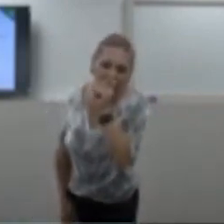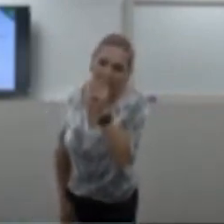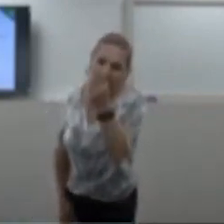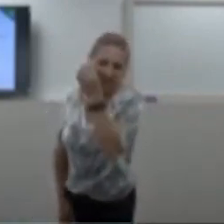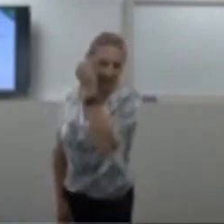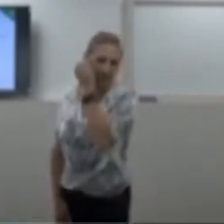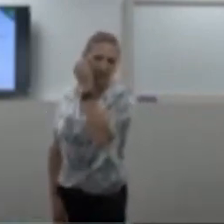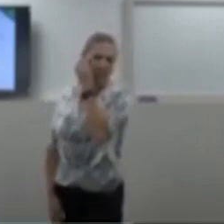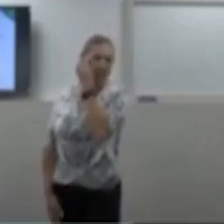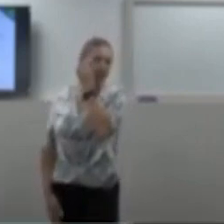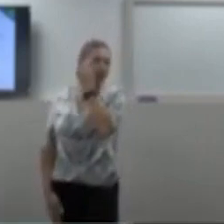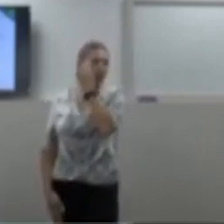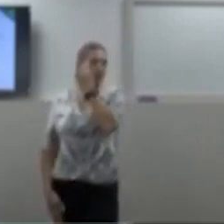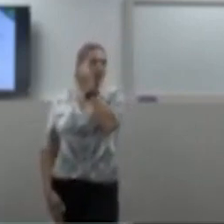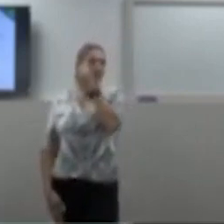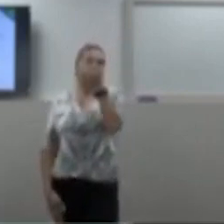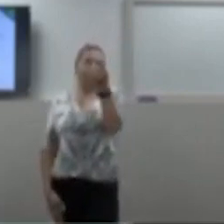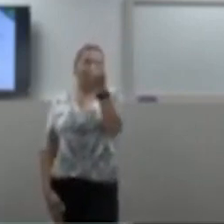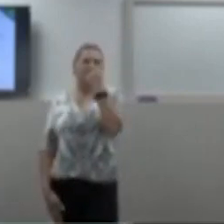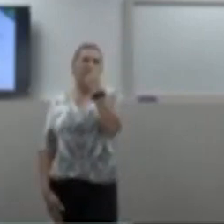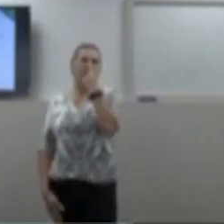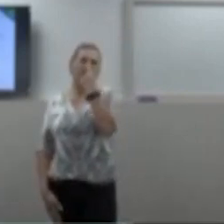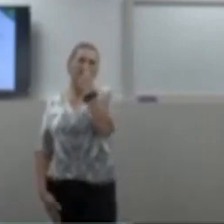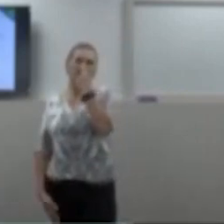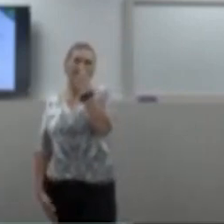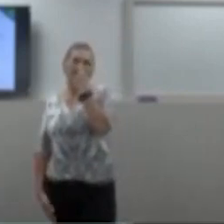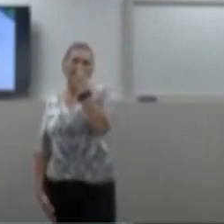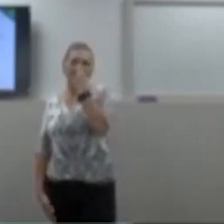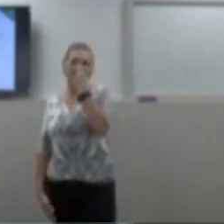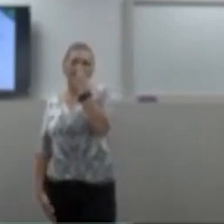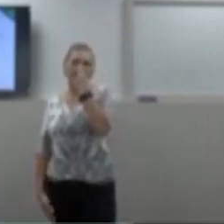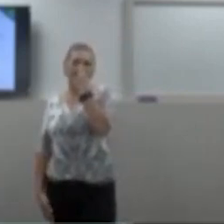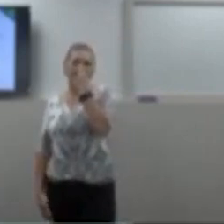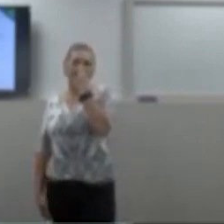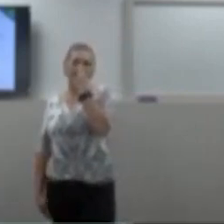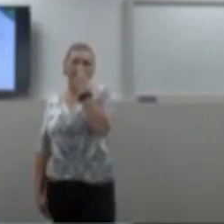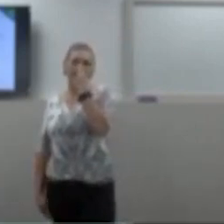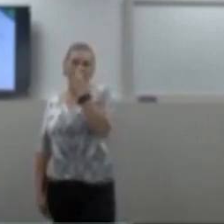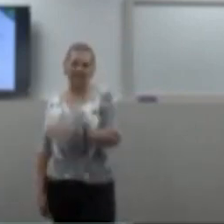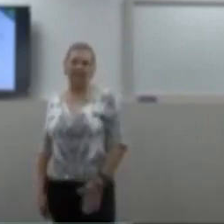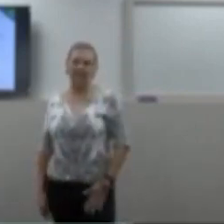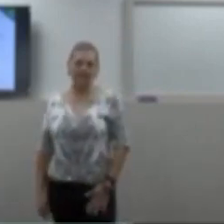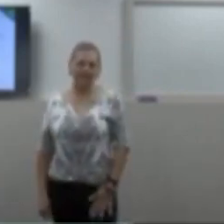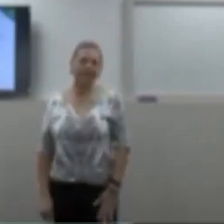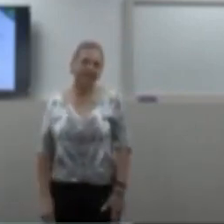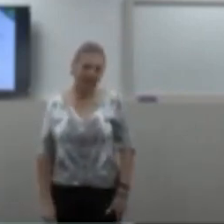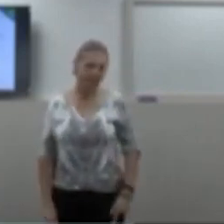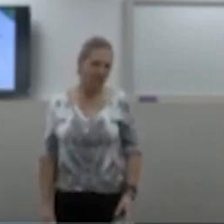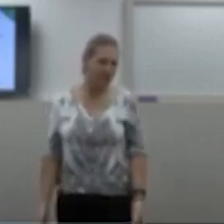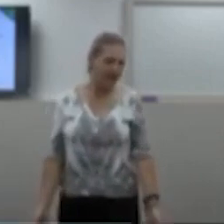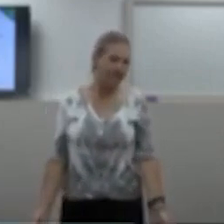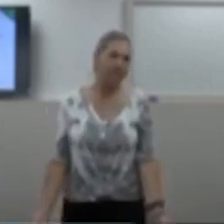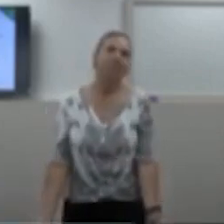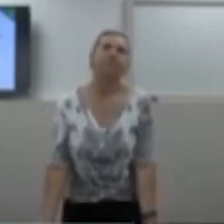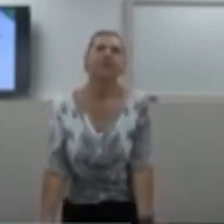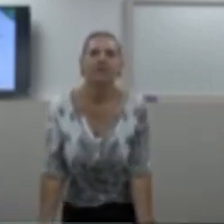nono lugar. Fácil? Bom trabalho. 4 minutos. Acho que não precisa tudo isso, né, gente? Precisa?